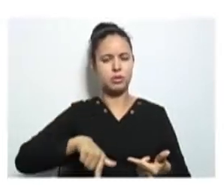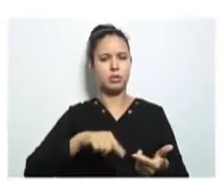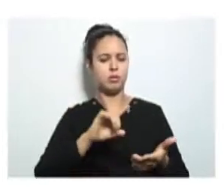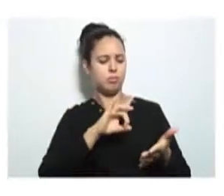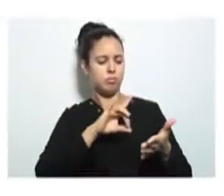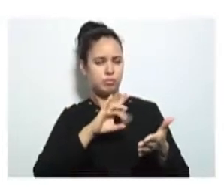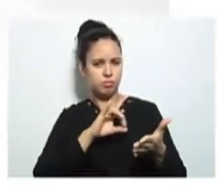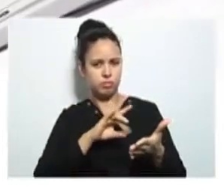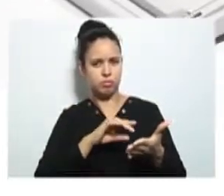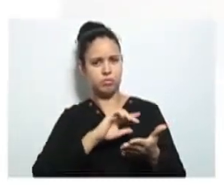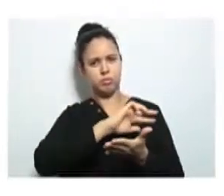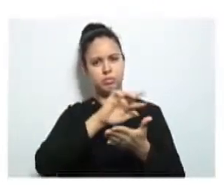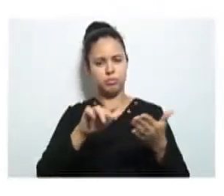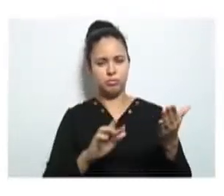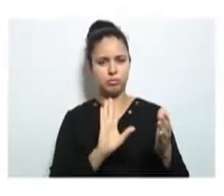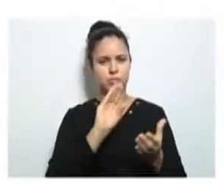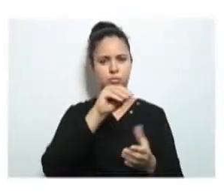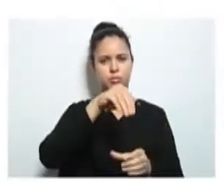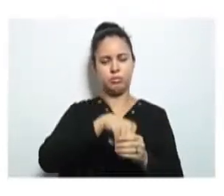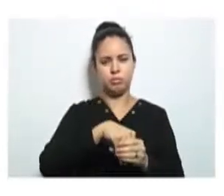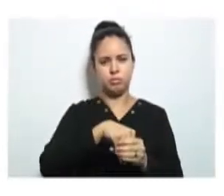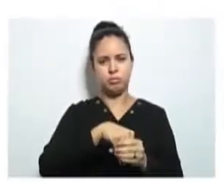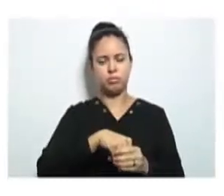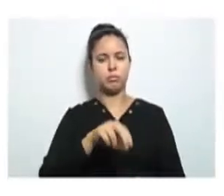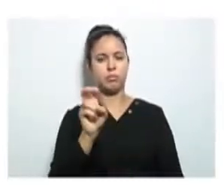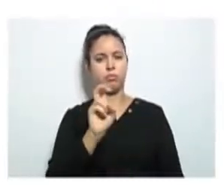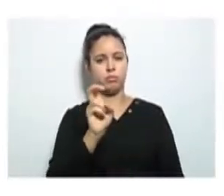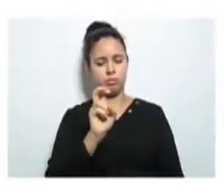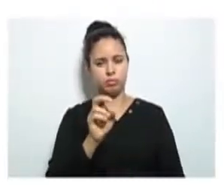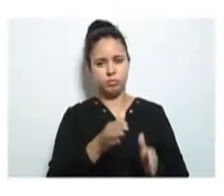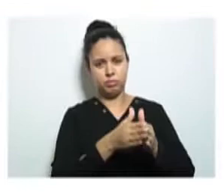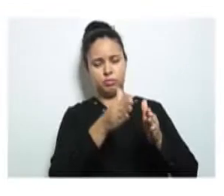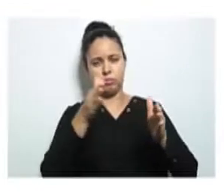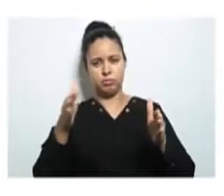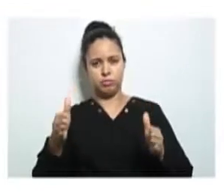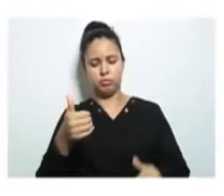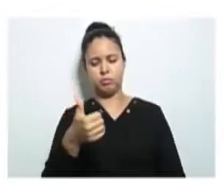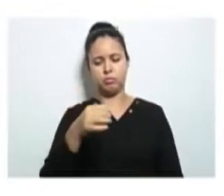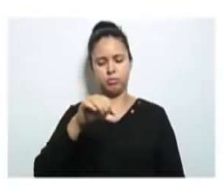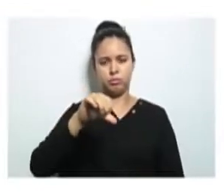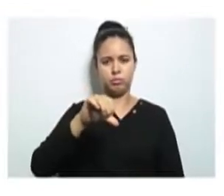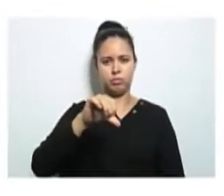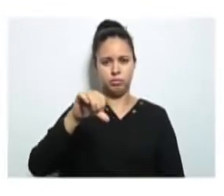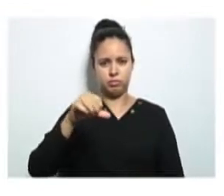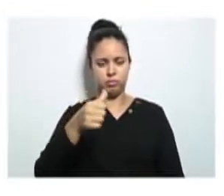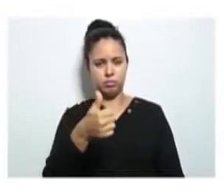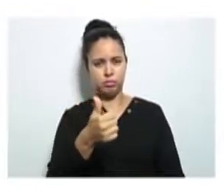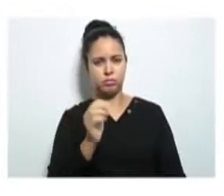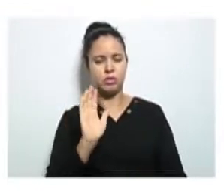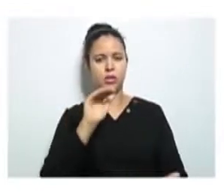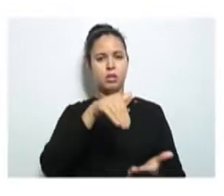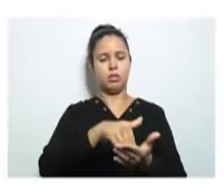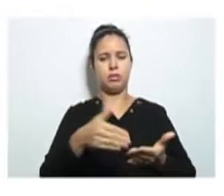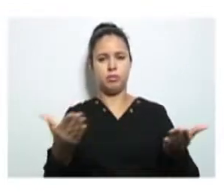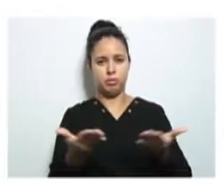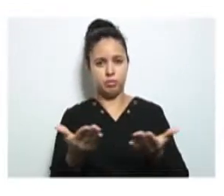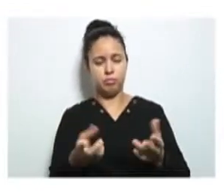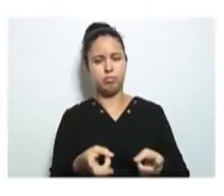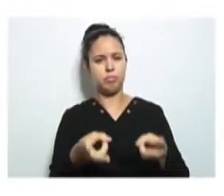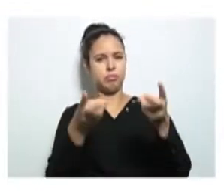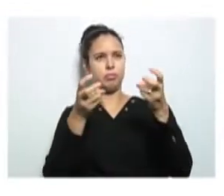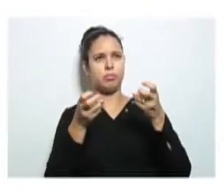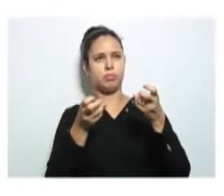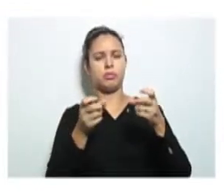programas simultaneamente. Quinta fase, de 1991 aos dias atuais. Percebemos um avanço